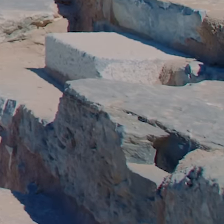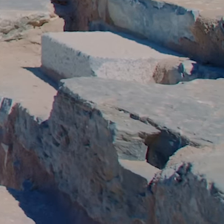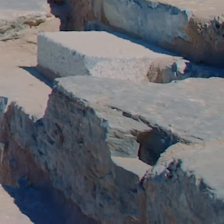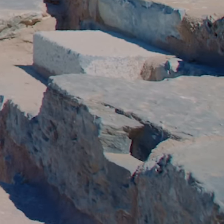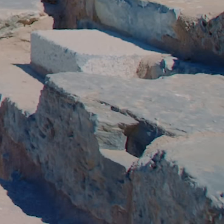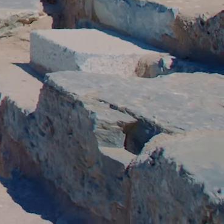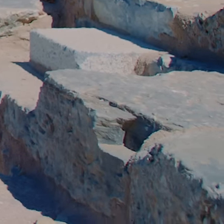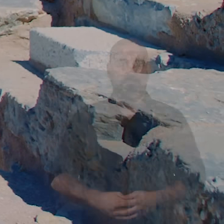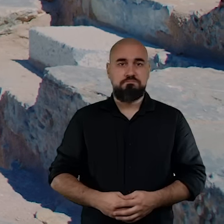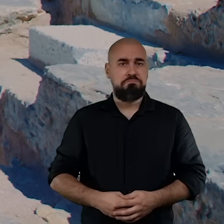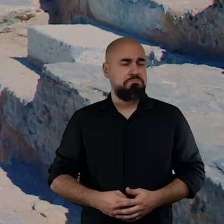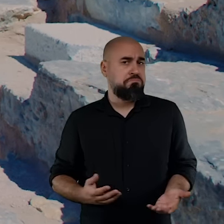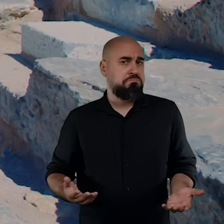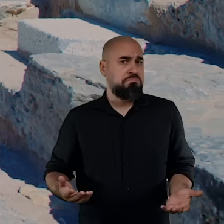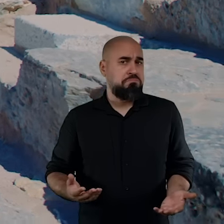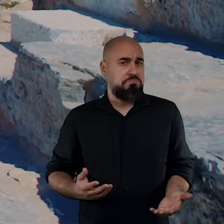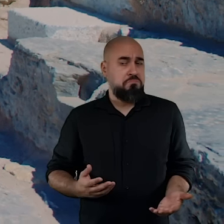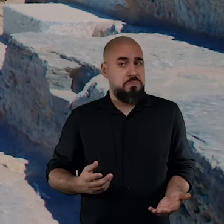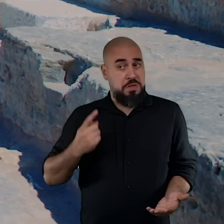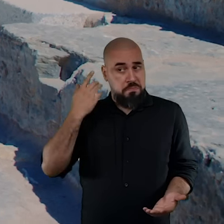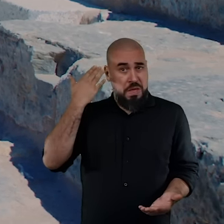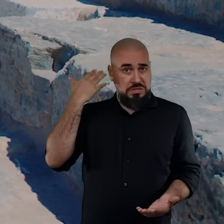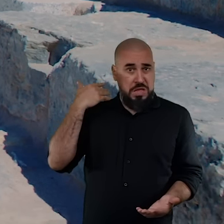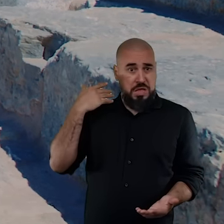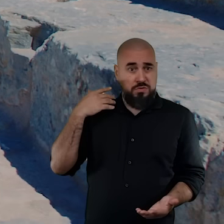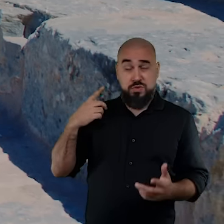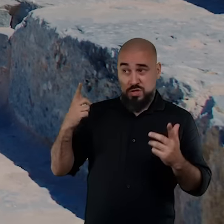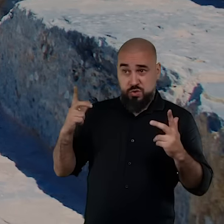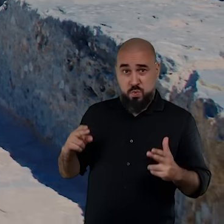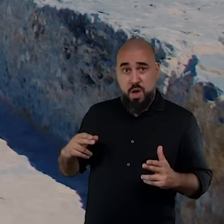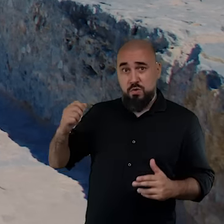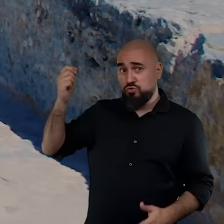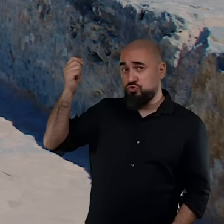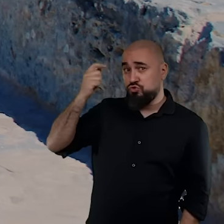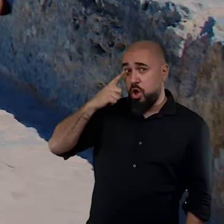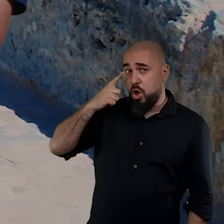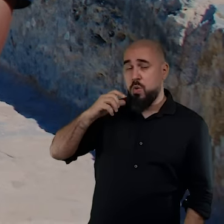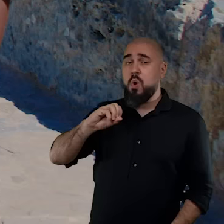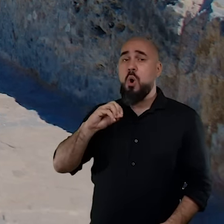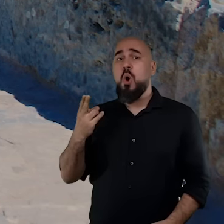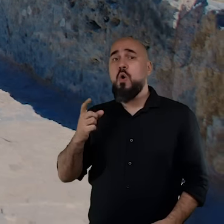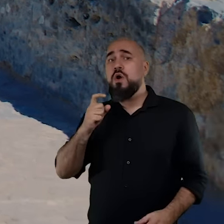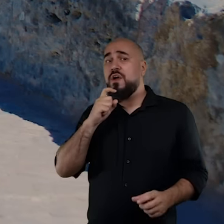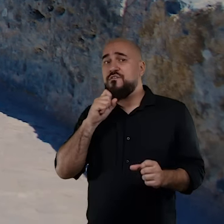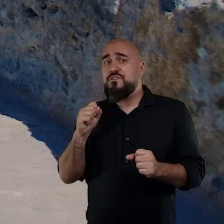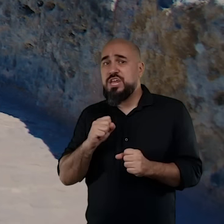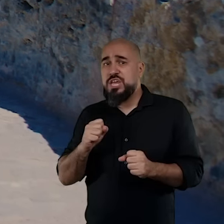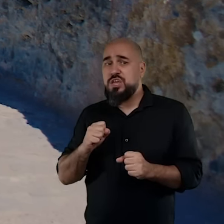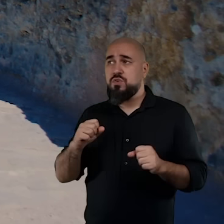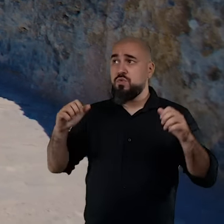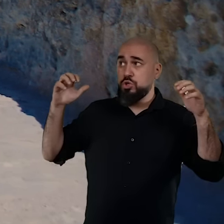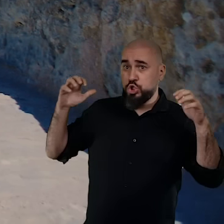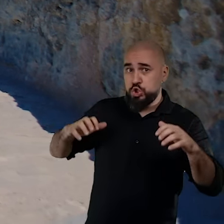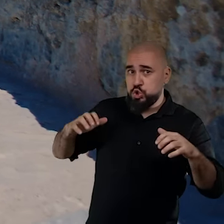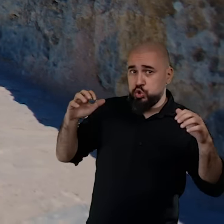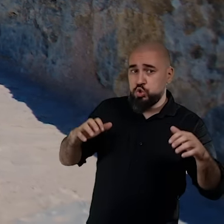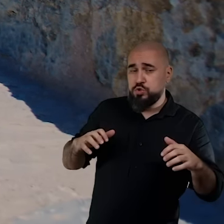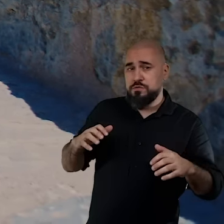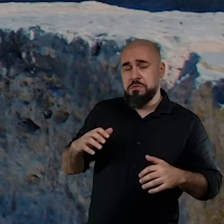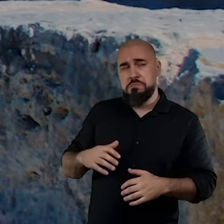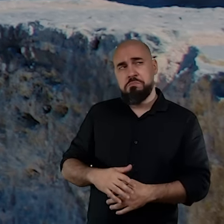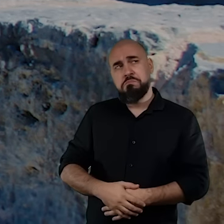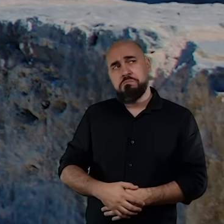Será que o dia estava ensolarado como hoje? Será que estava fazendo frio, chovendo? Eu